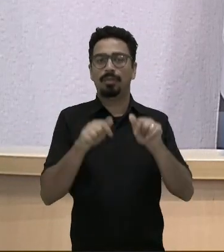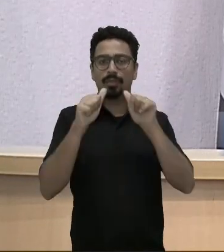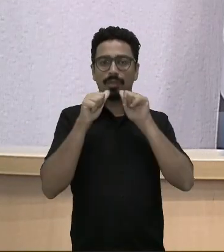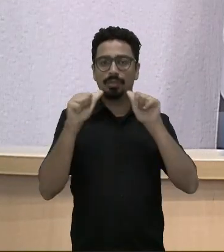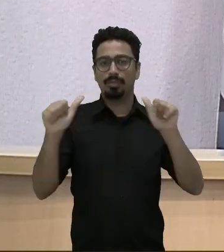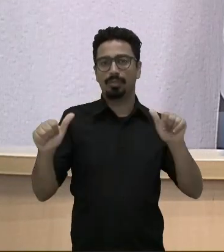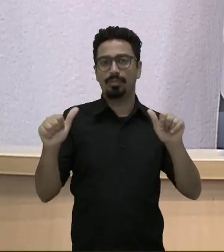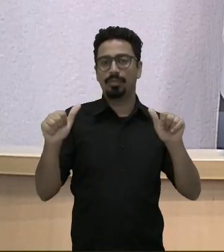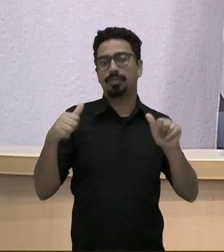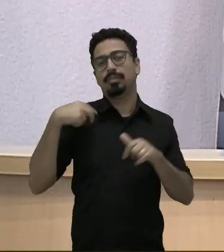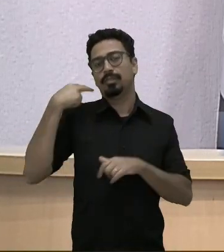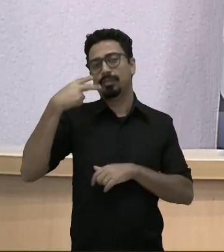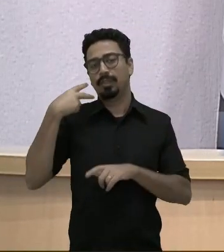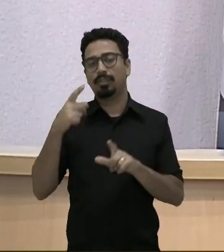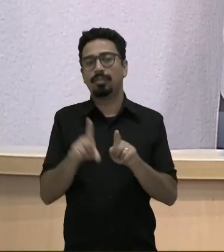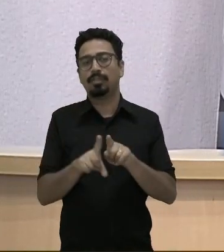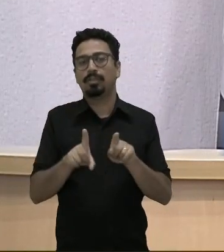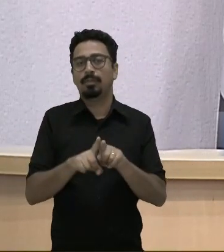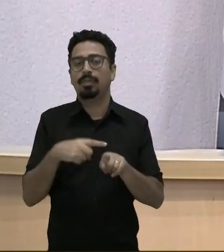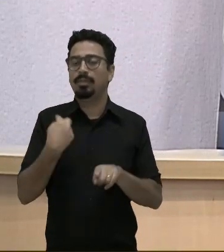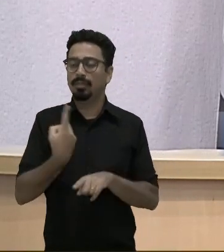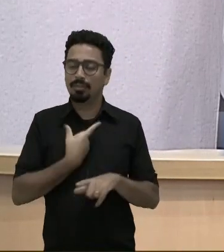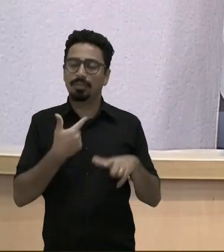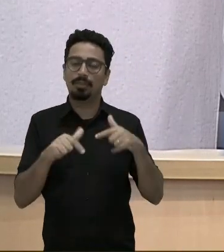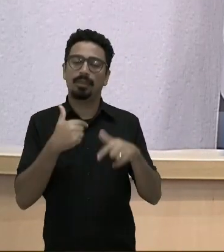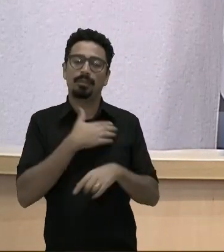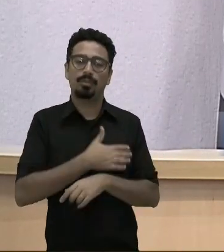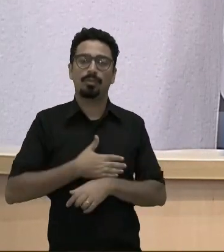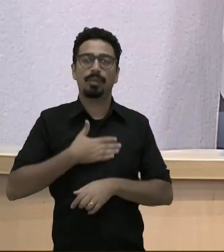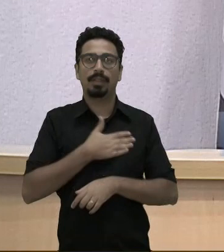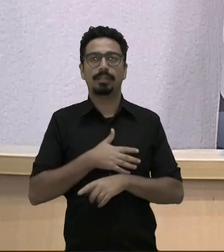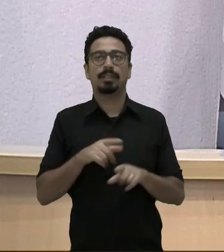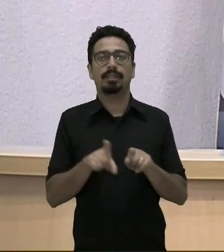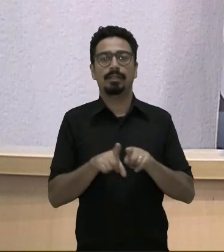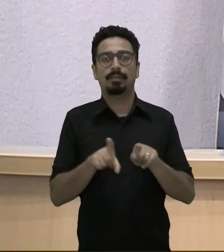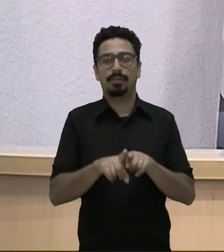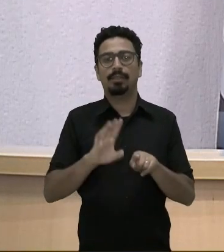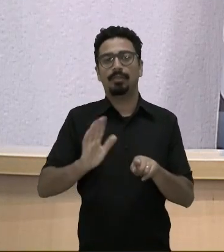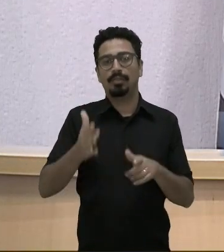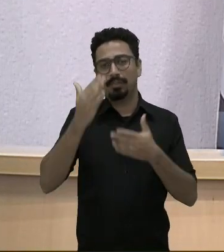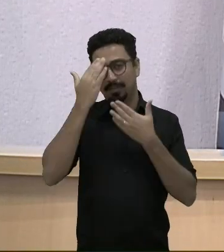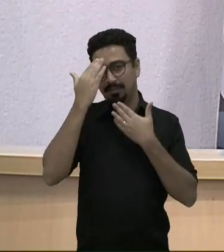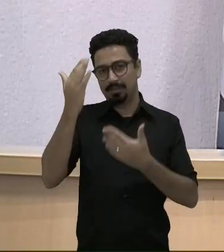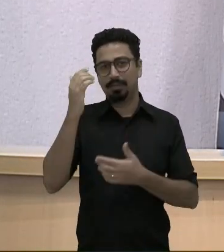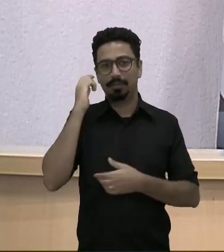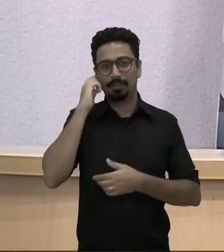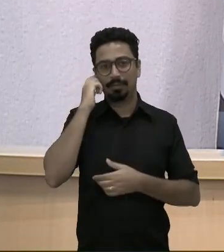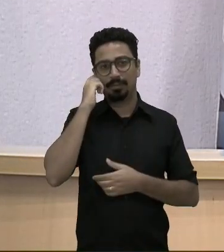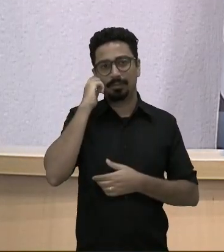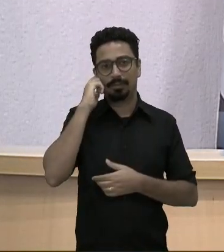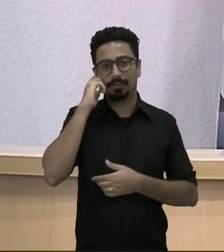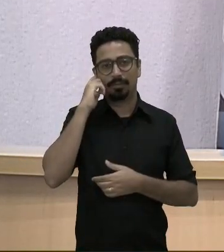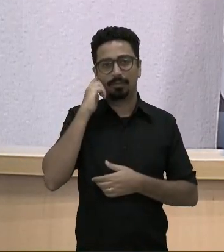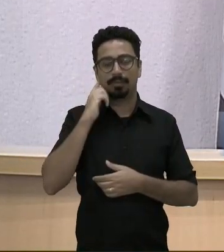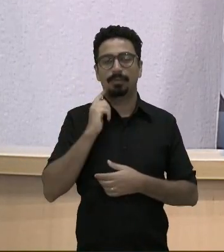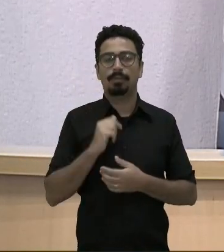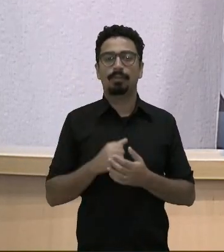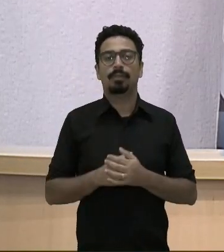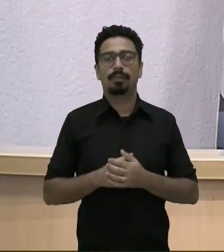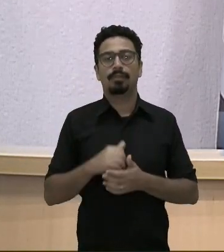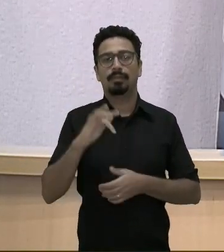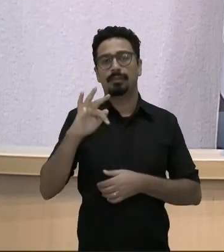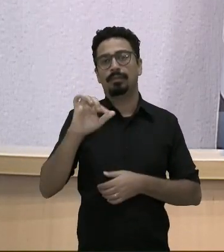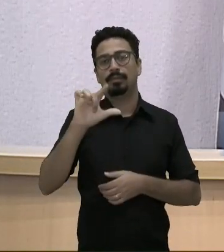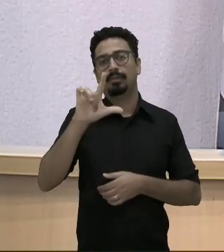dos vereadores, que a gente faz com o maior prazer. Então eu quero agradecer aqui, se puder ficar de pé, é melhor. O senhor